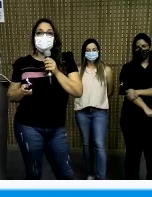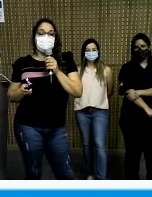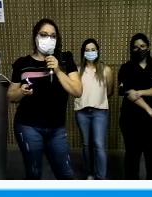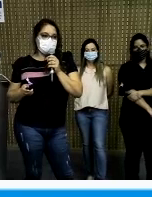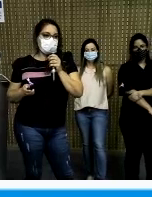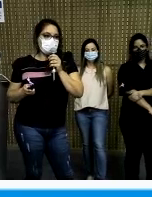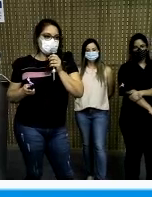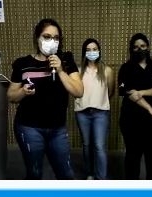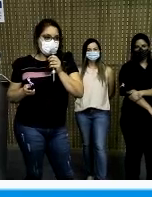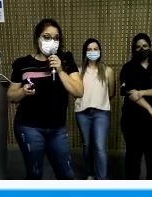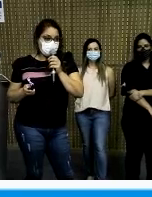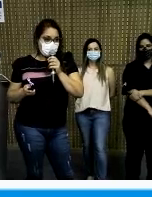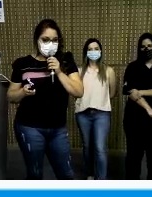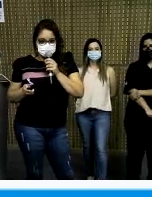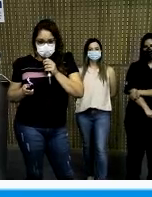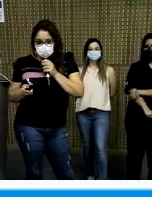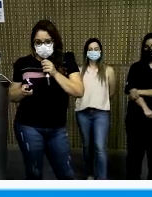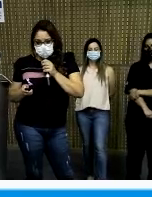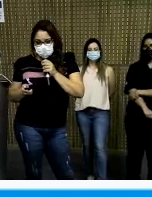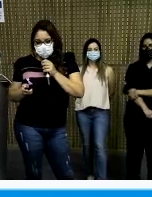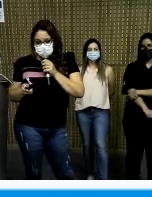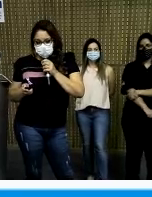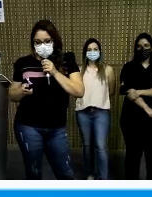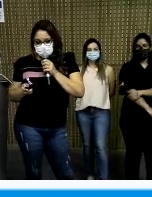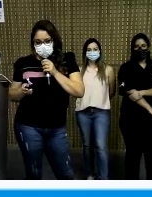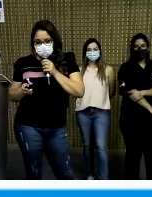Não, desculpa, isso aqui é o número de casos notificados, né?